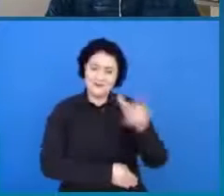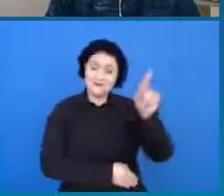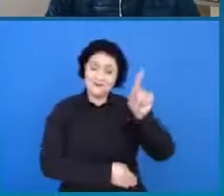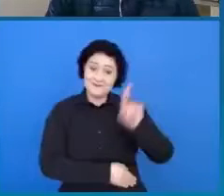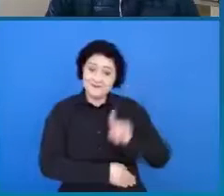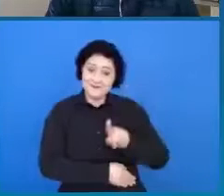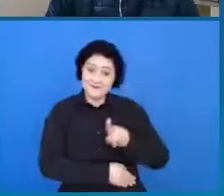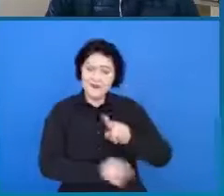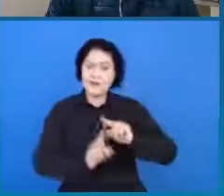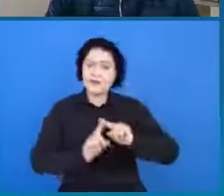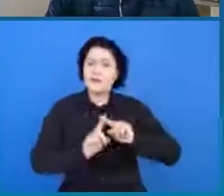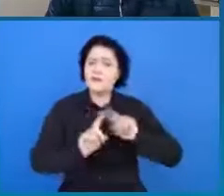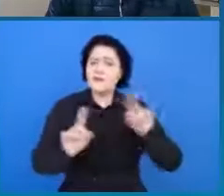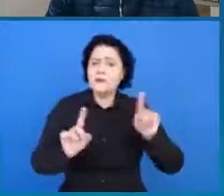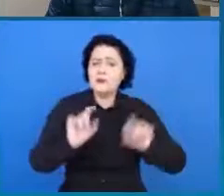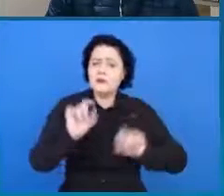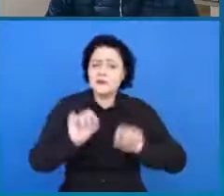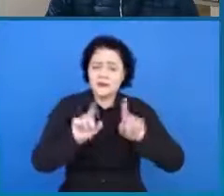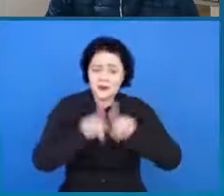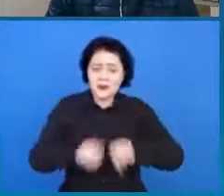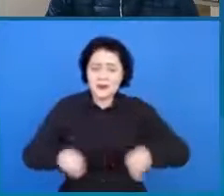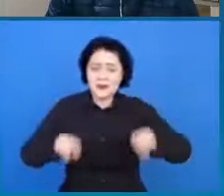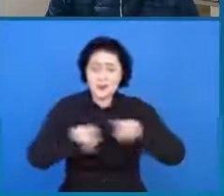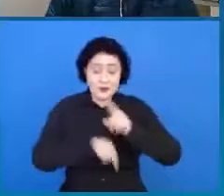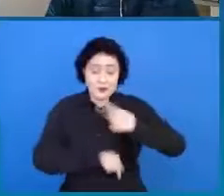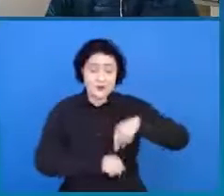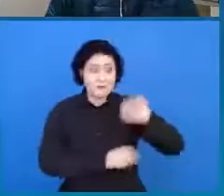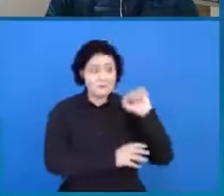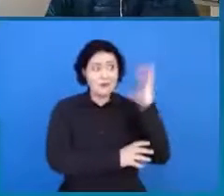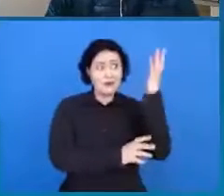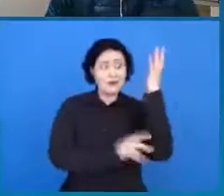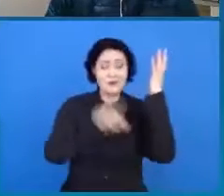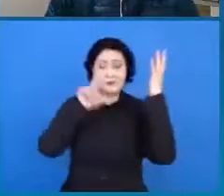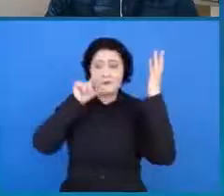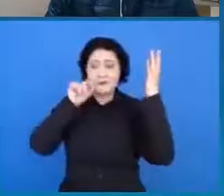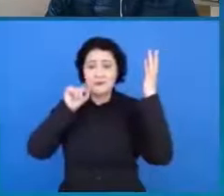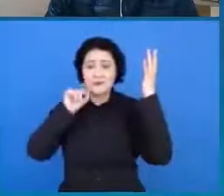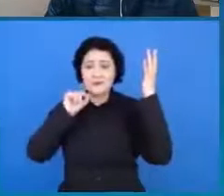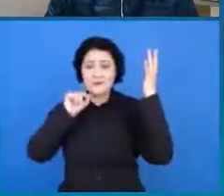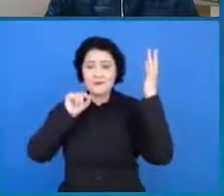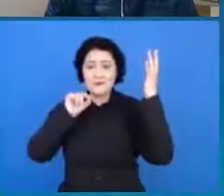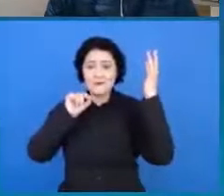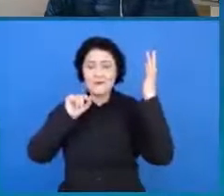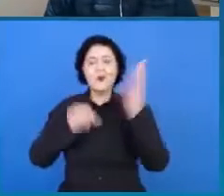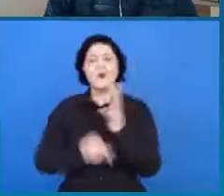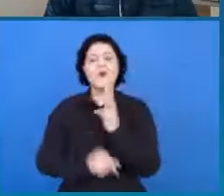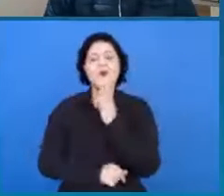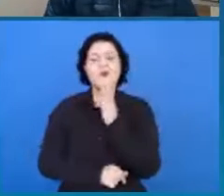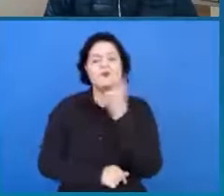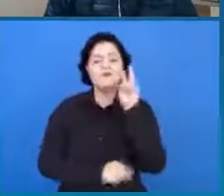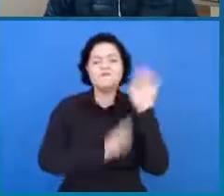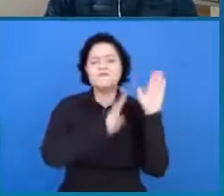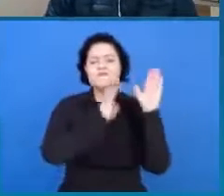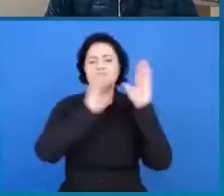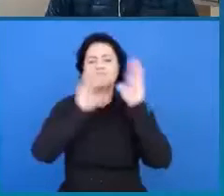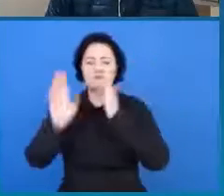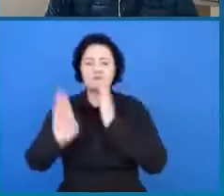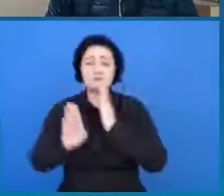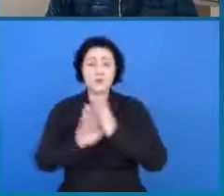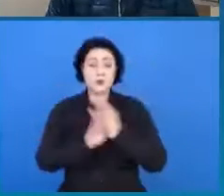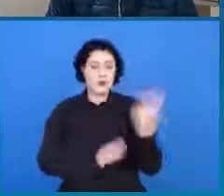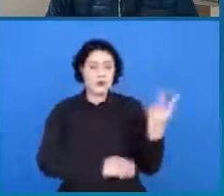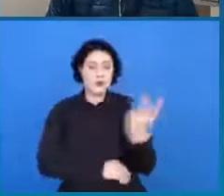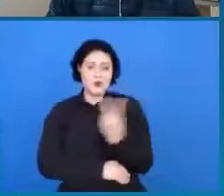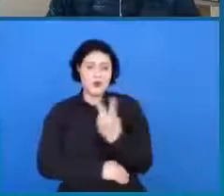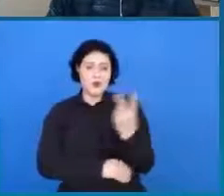O Curioso é que somos ao mesmo tempo árvore e passarinho e conhecemos a história a partir dos